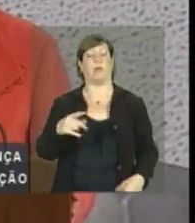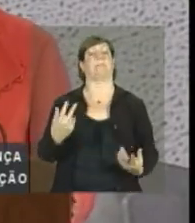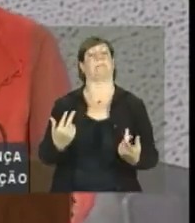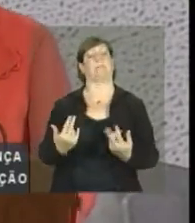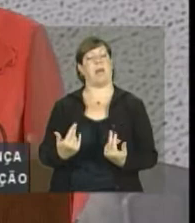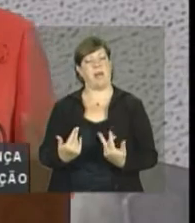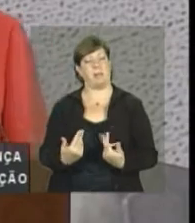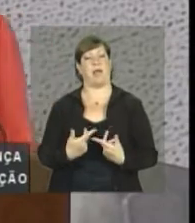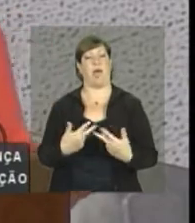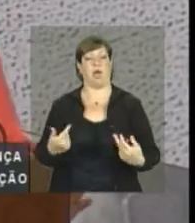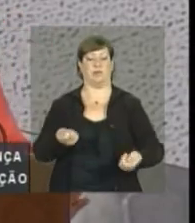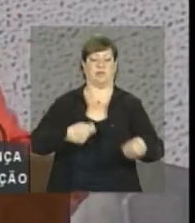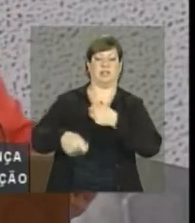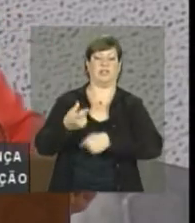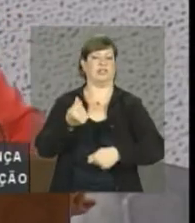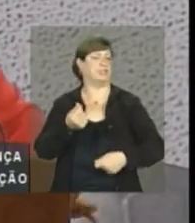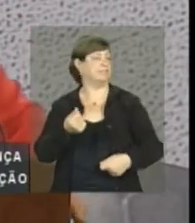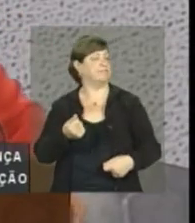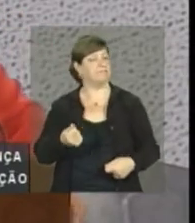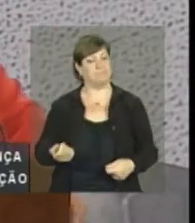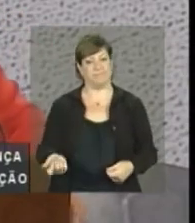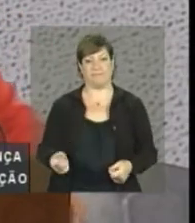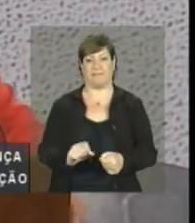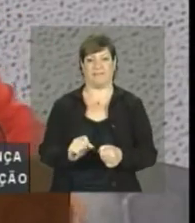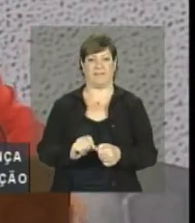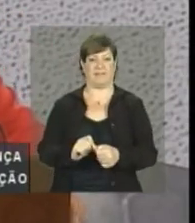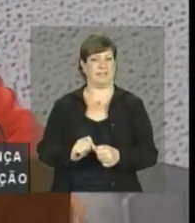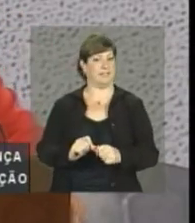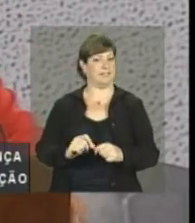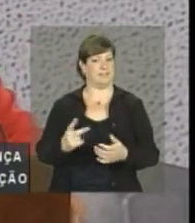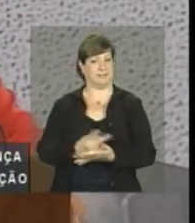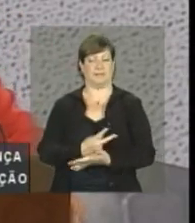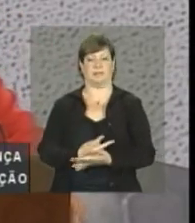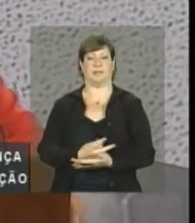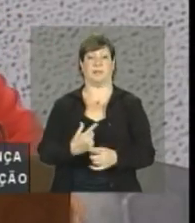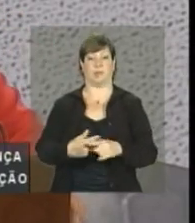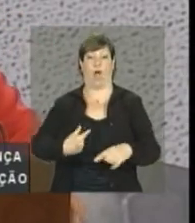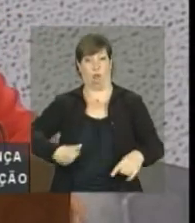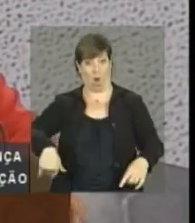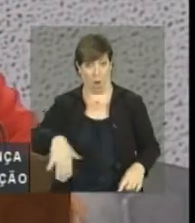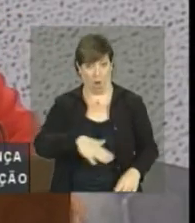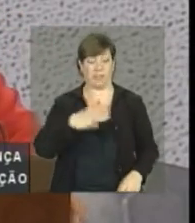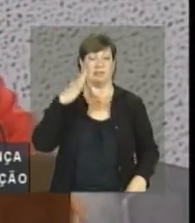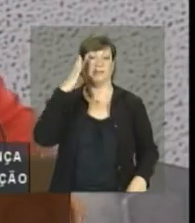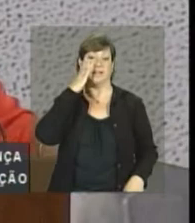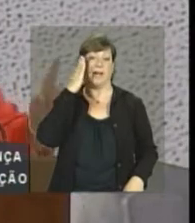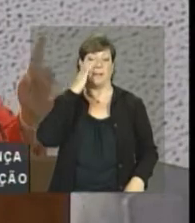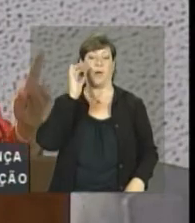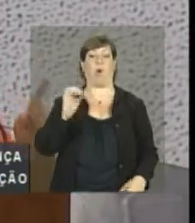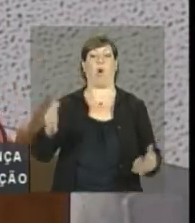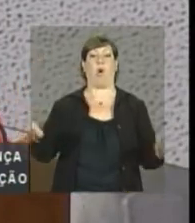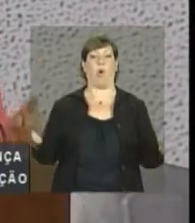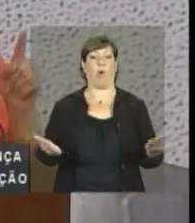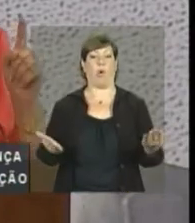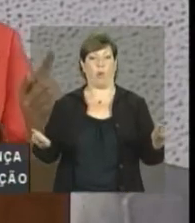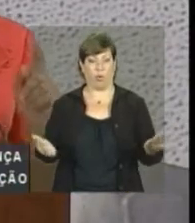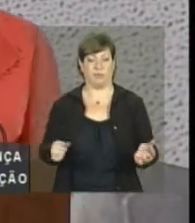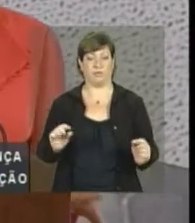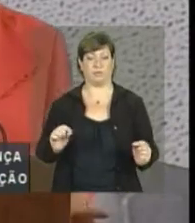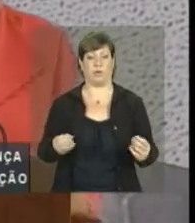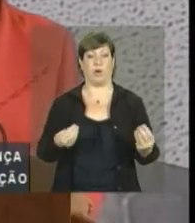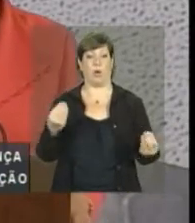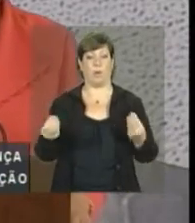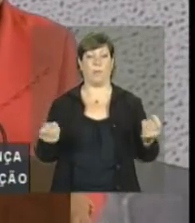monetária. Então, nós sabemos que hoje as condições